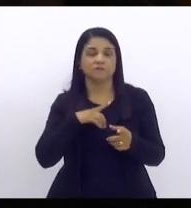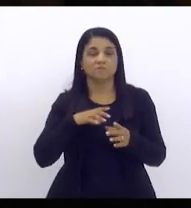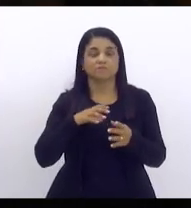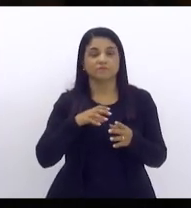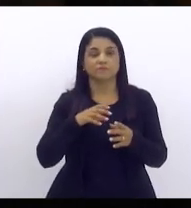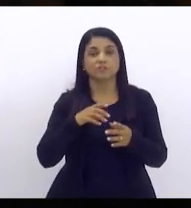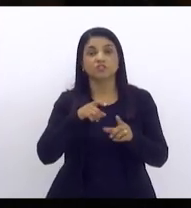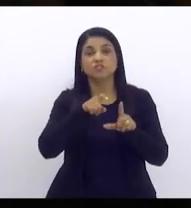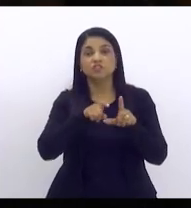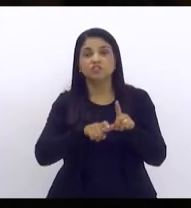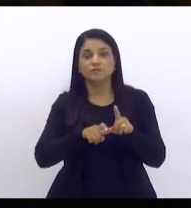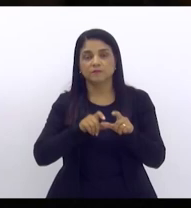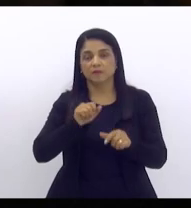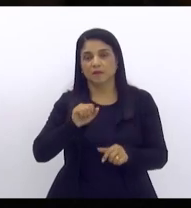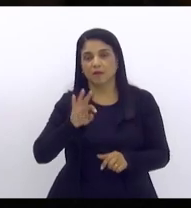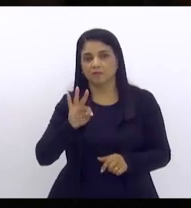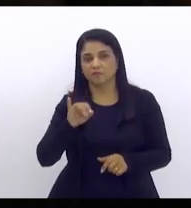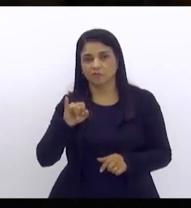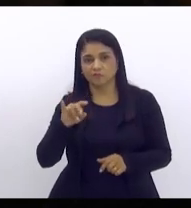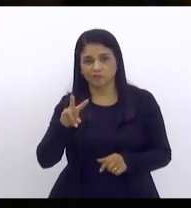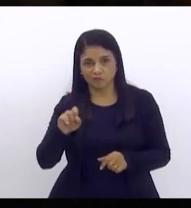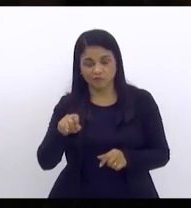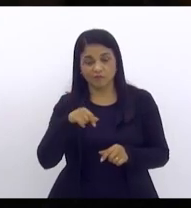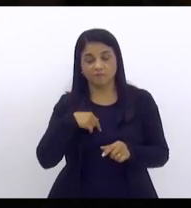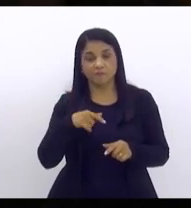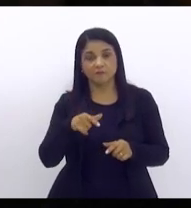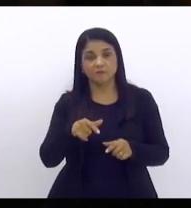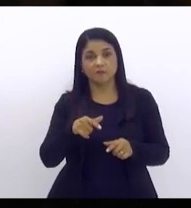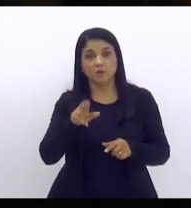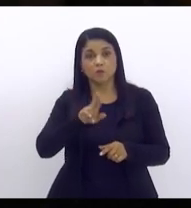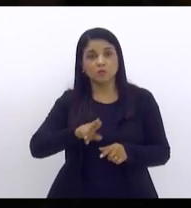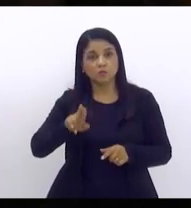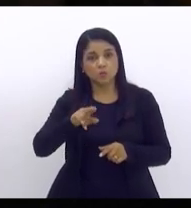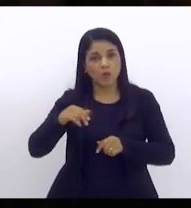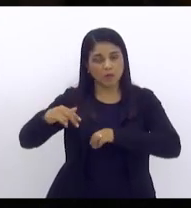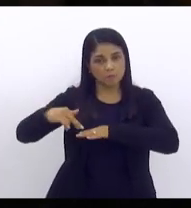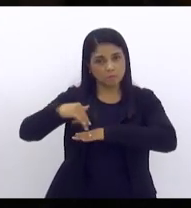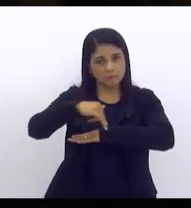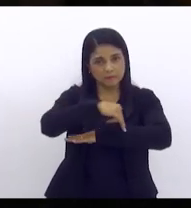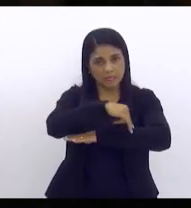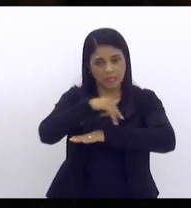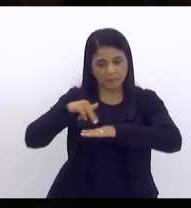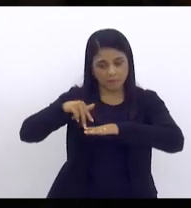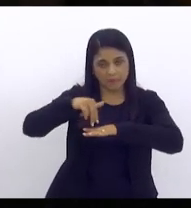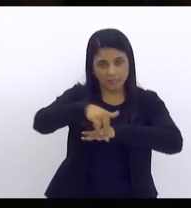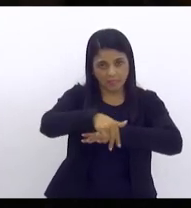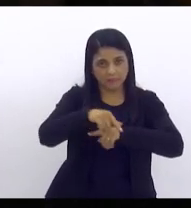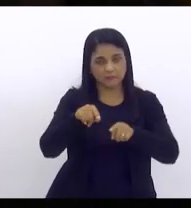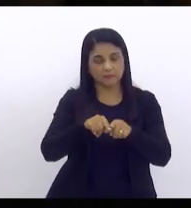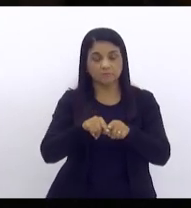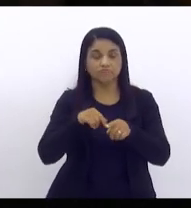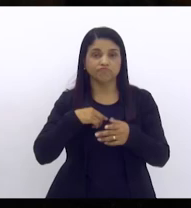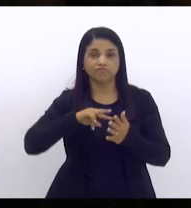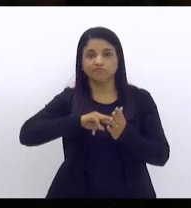usuário e ao trânsito e ao pedestre, evidentemente não faz o menor